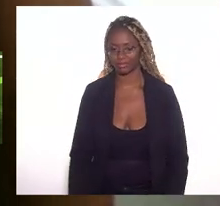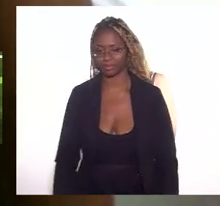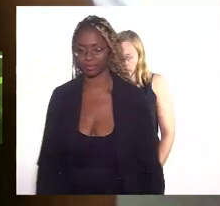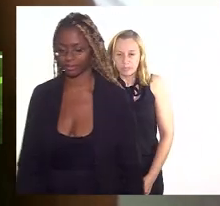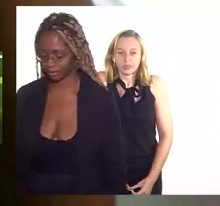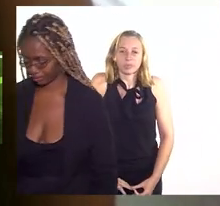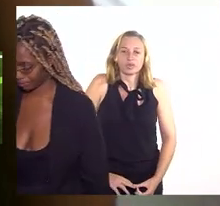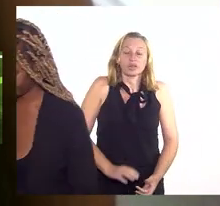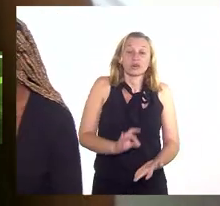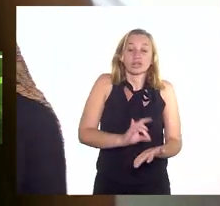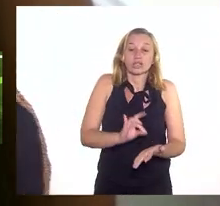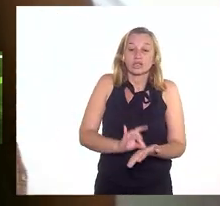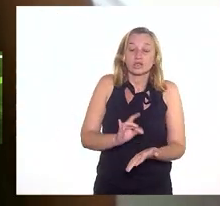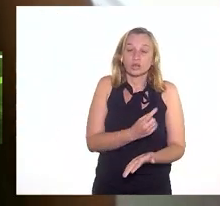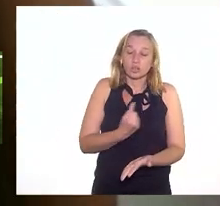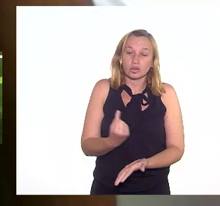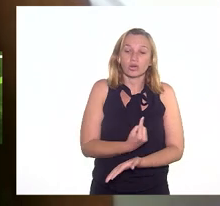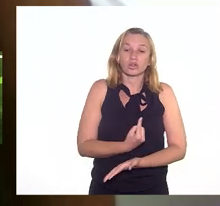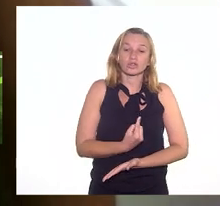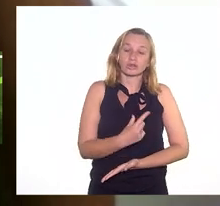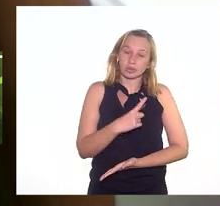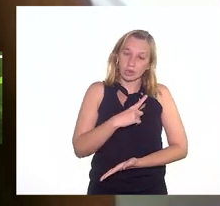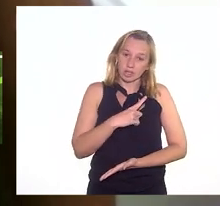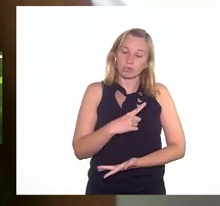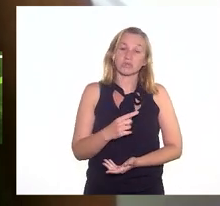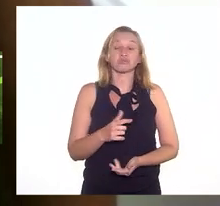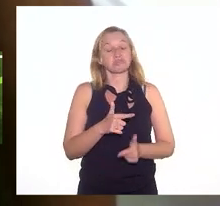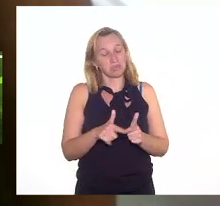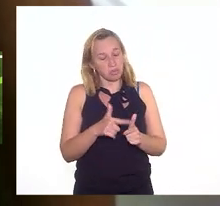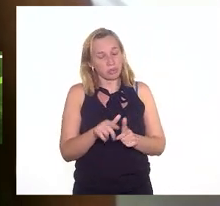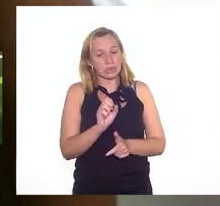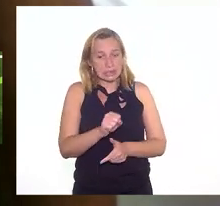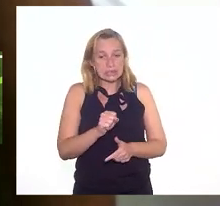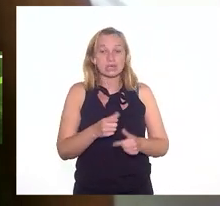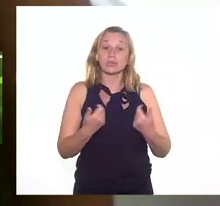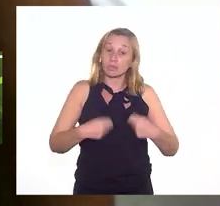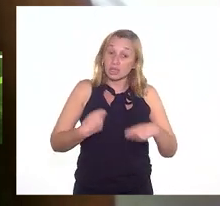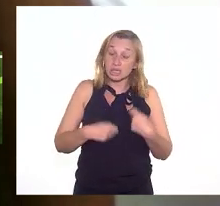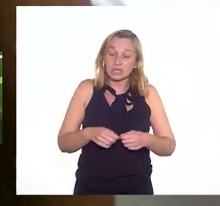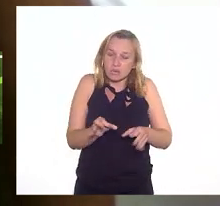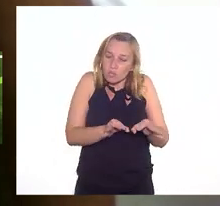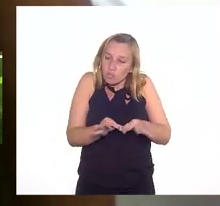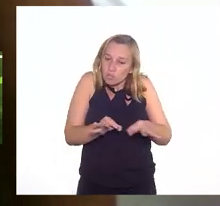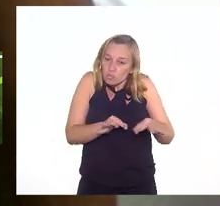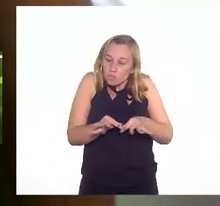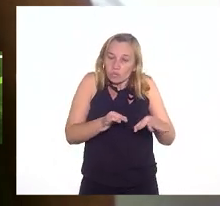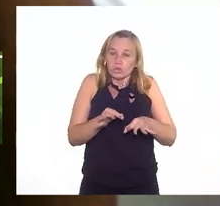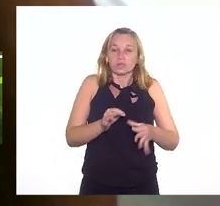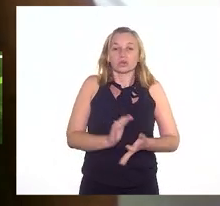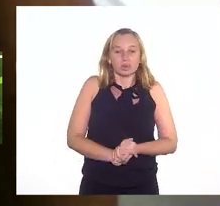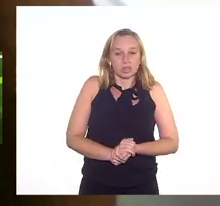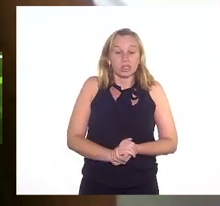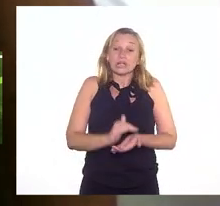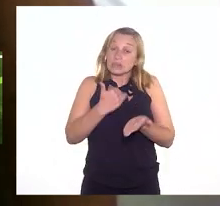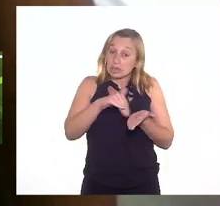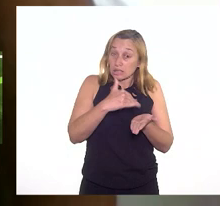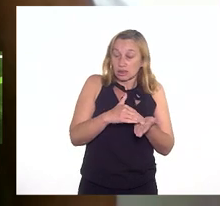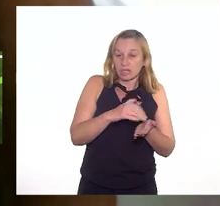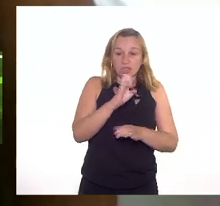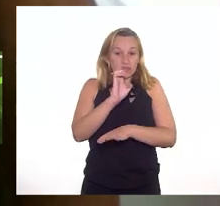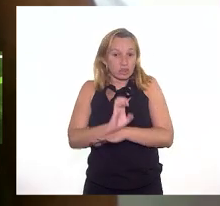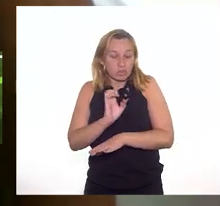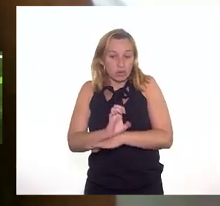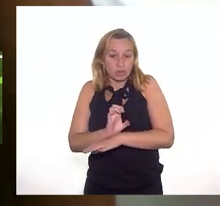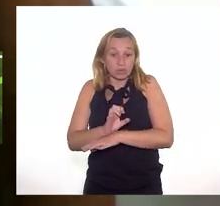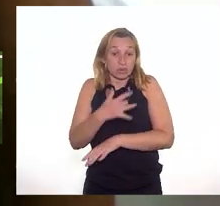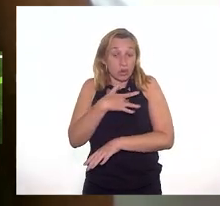Realmente, todos nós temos esses problemas e precisamos dessa organização pela Secretaria Estadual de